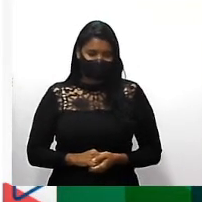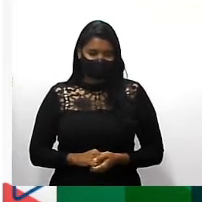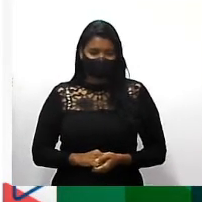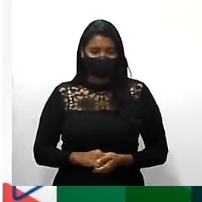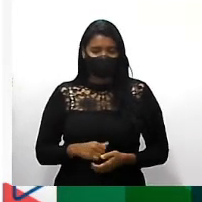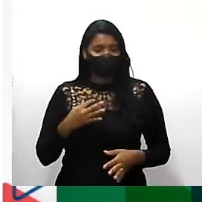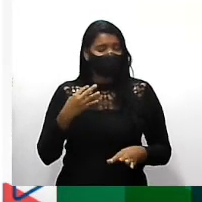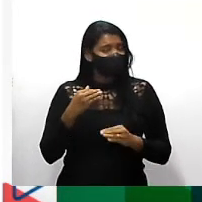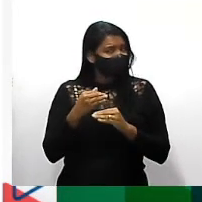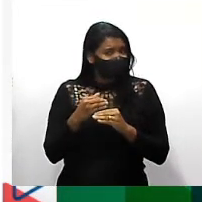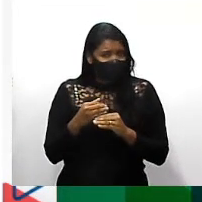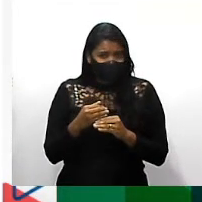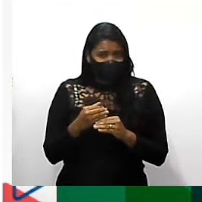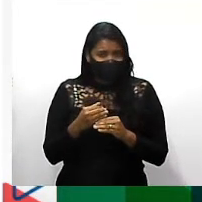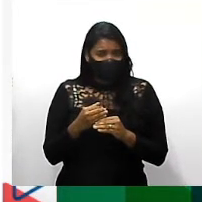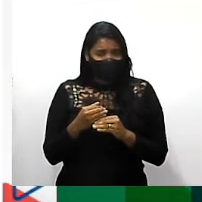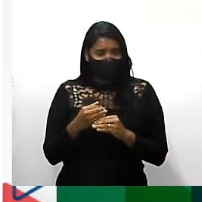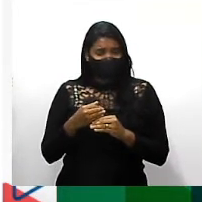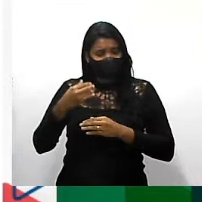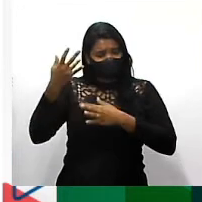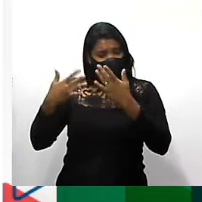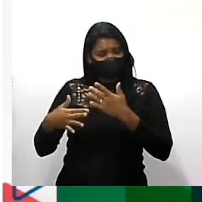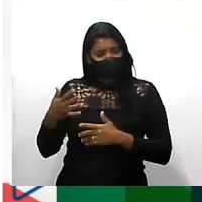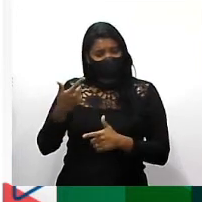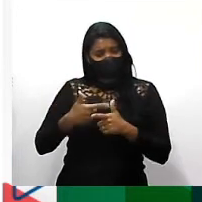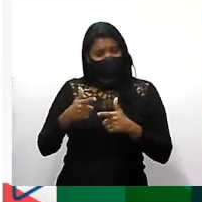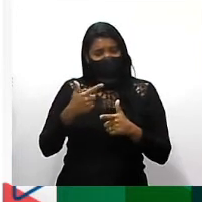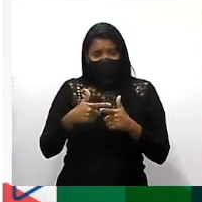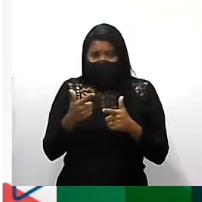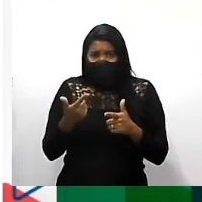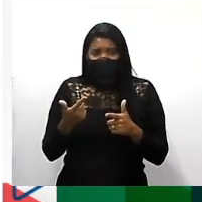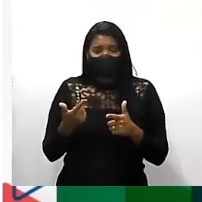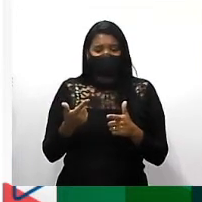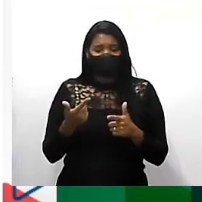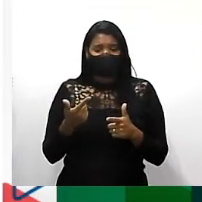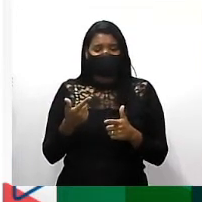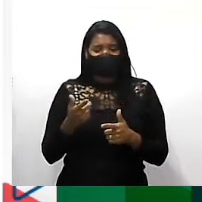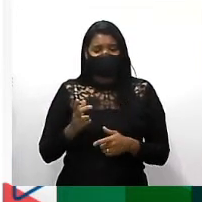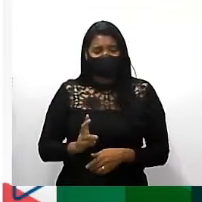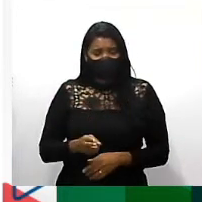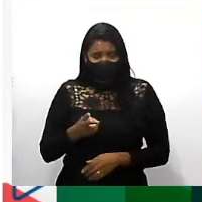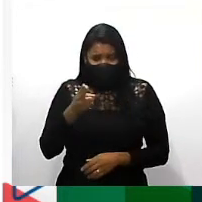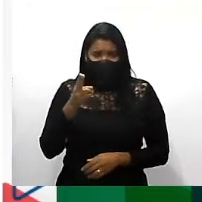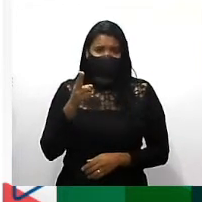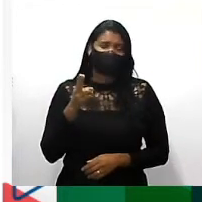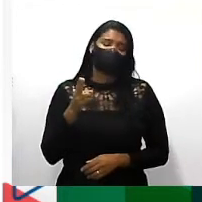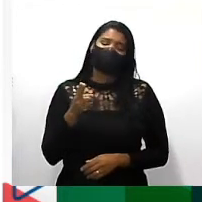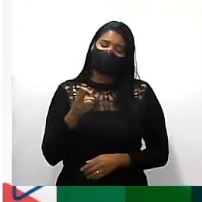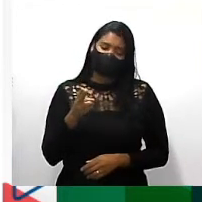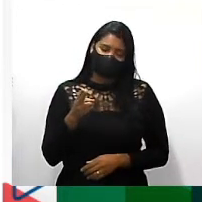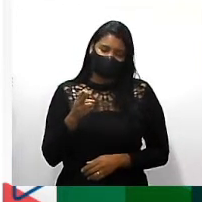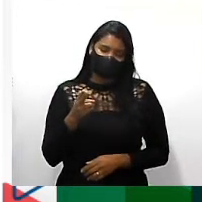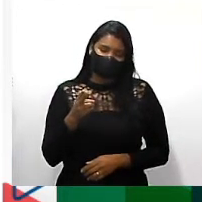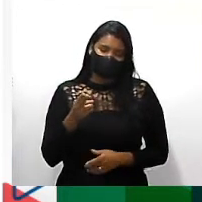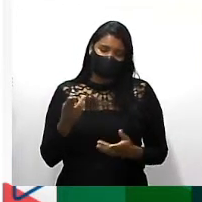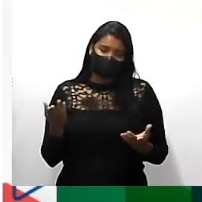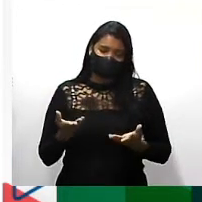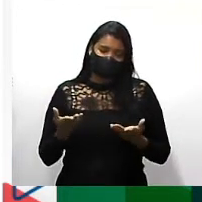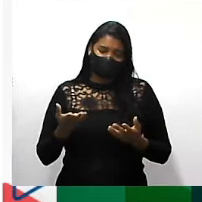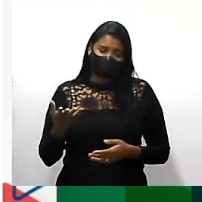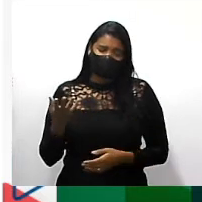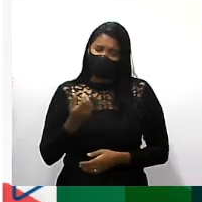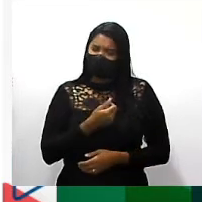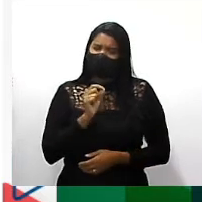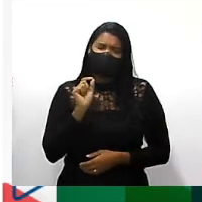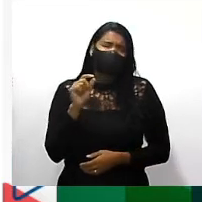Consequentemente, ele vai tratar de problemas que são persistentes e emergentes. Professor,